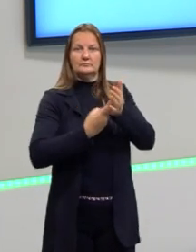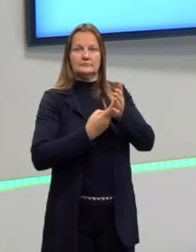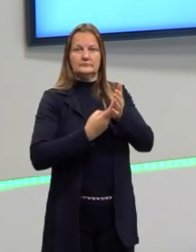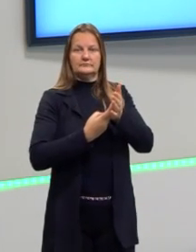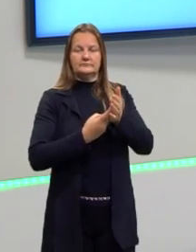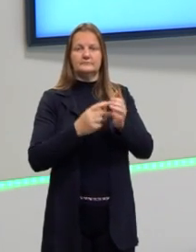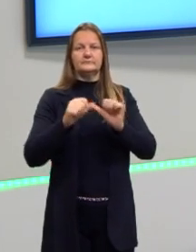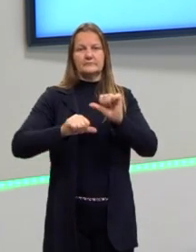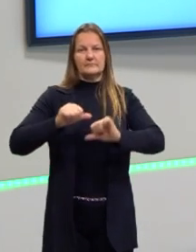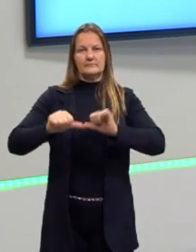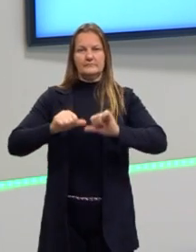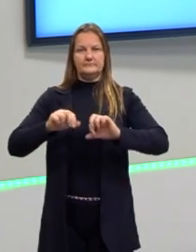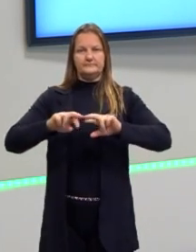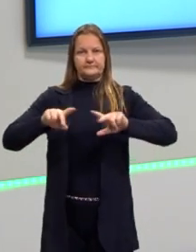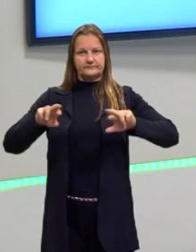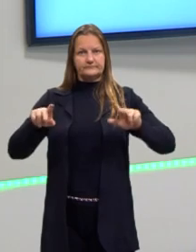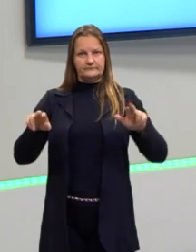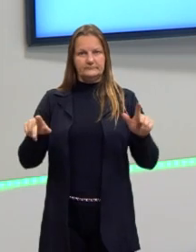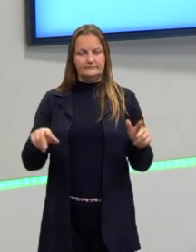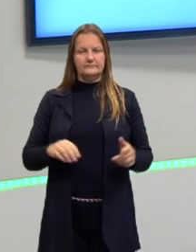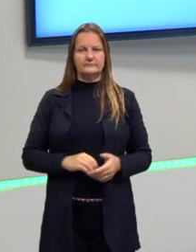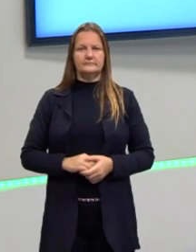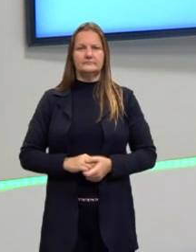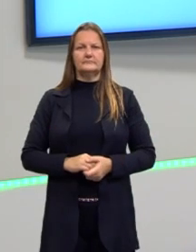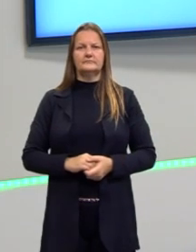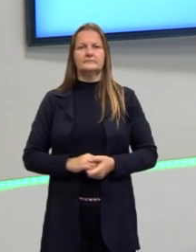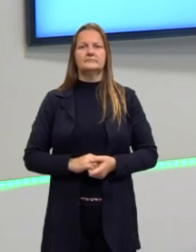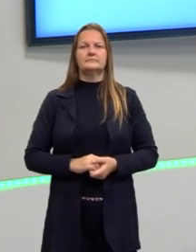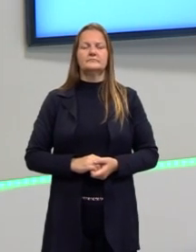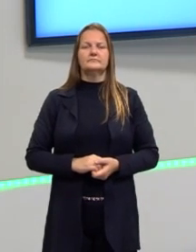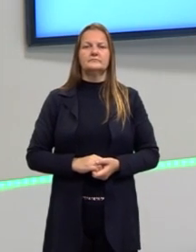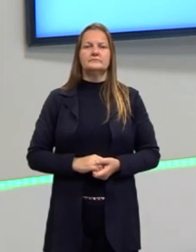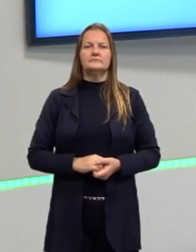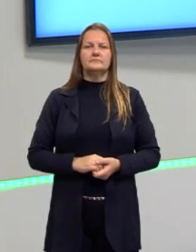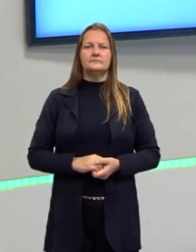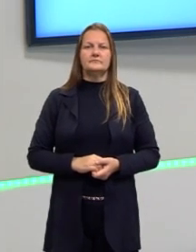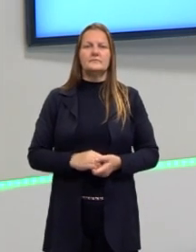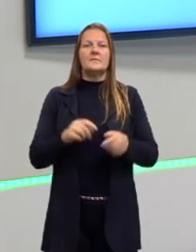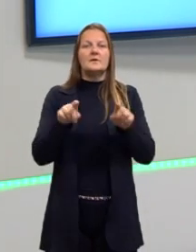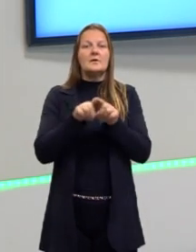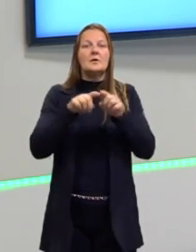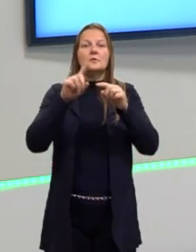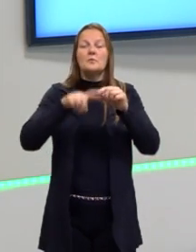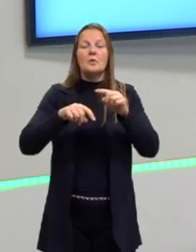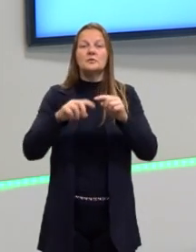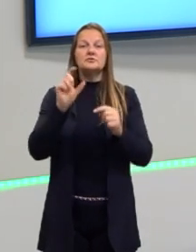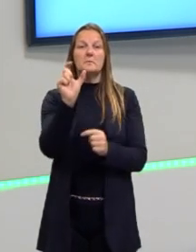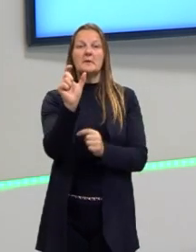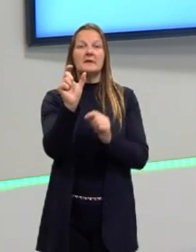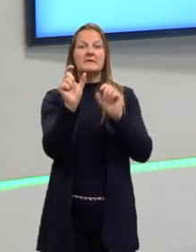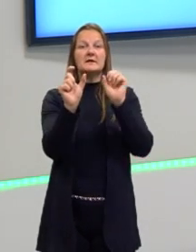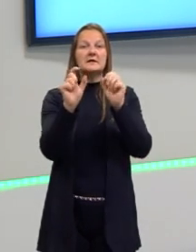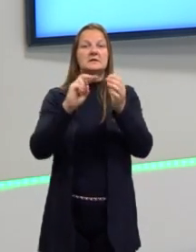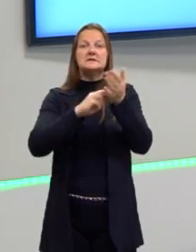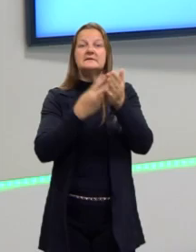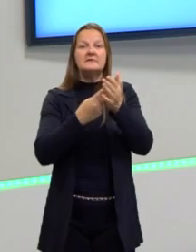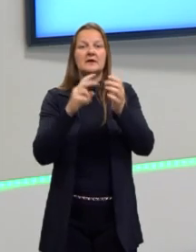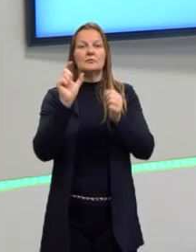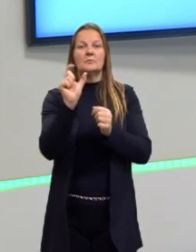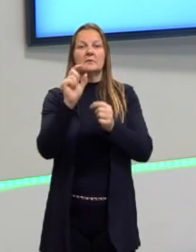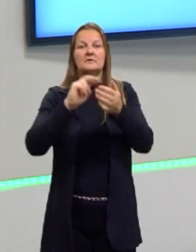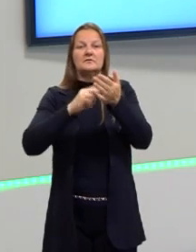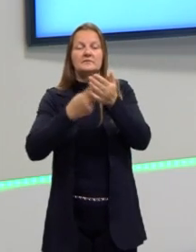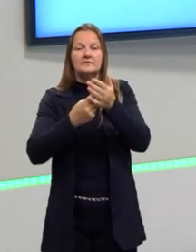possam estabelecer um significado para minha oração ou para minha frase tá então eu não posso traduzi-las literalmente para vocês